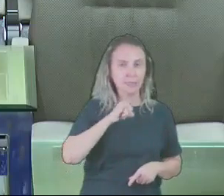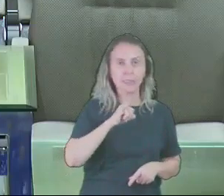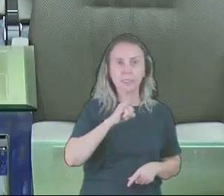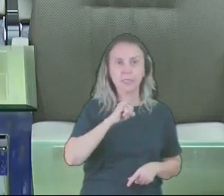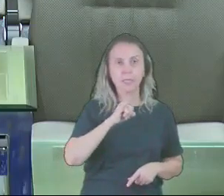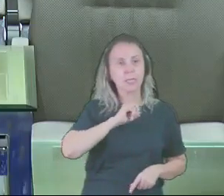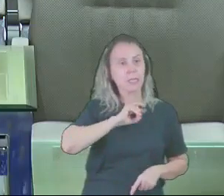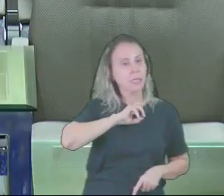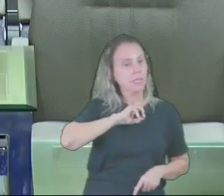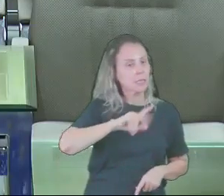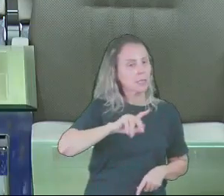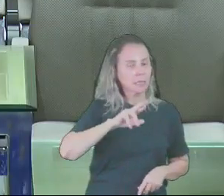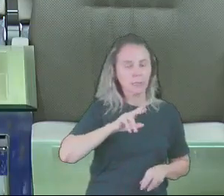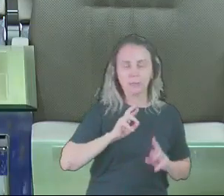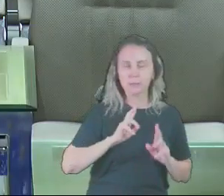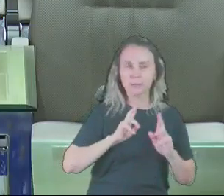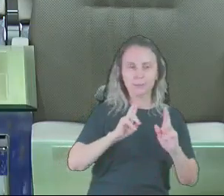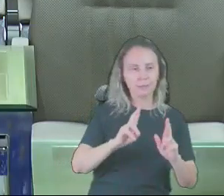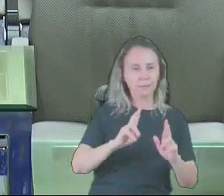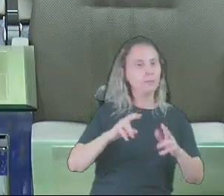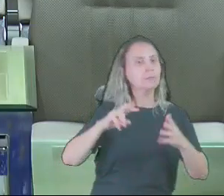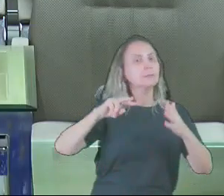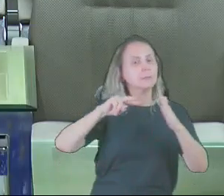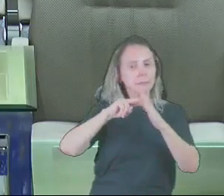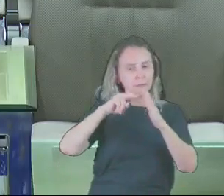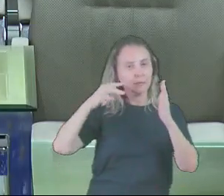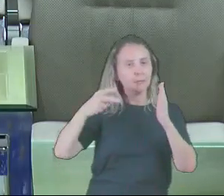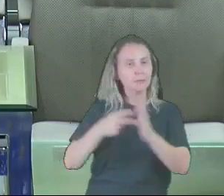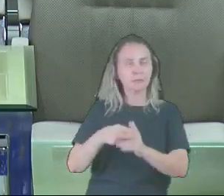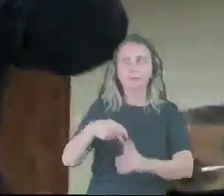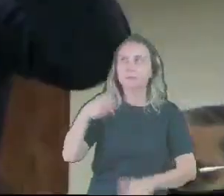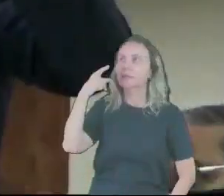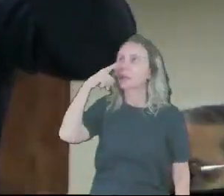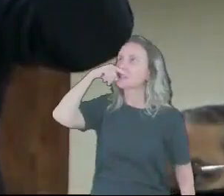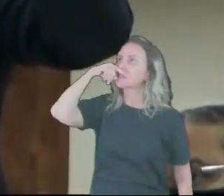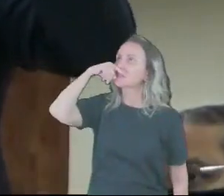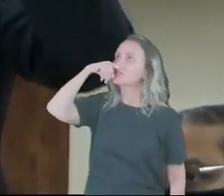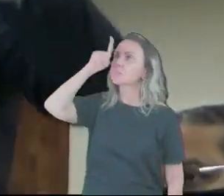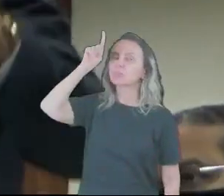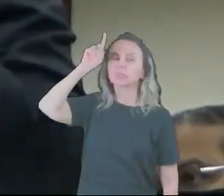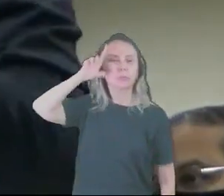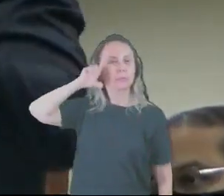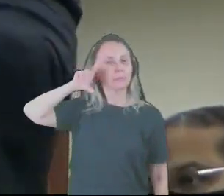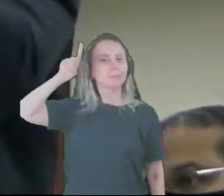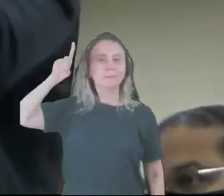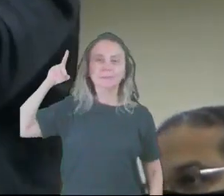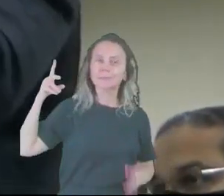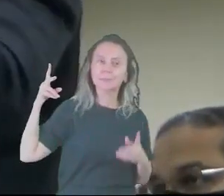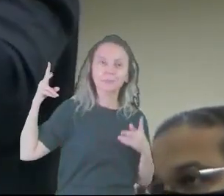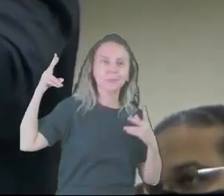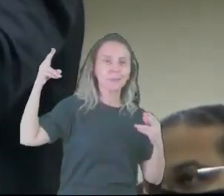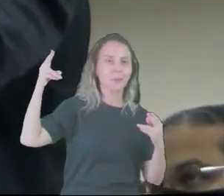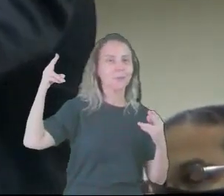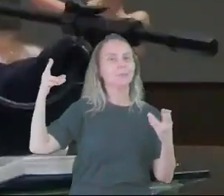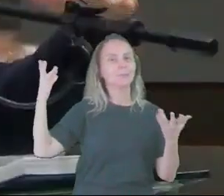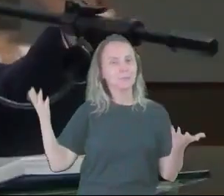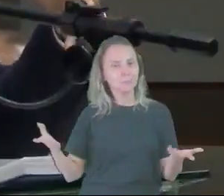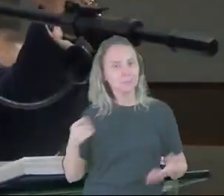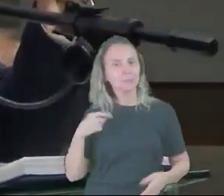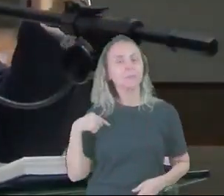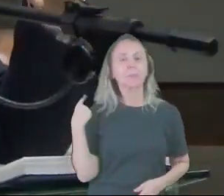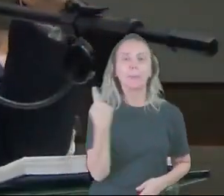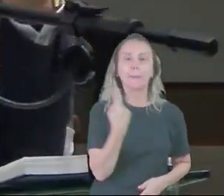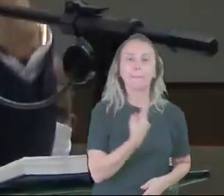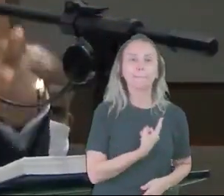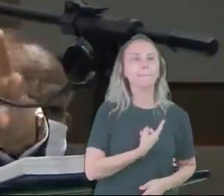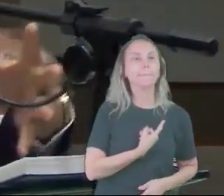desrespeitamos ao próprio Deus nós somos culpadas desse pecado de não respeitarmos autoridade e Nós